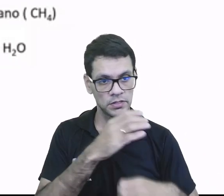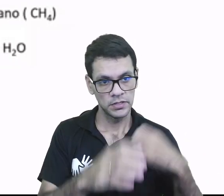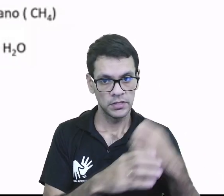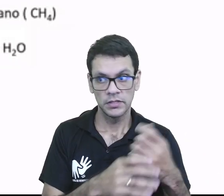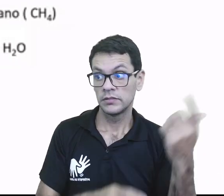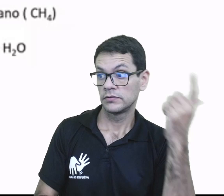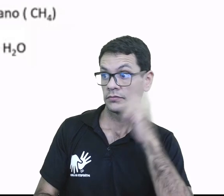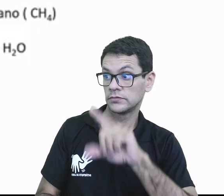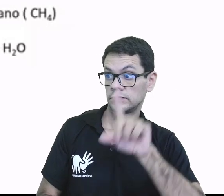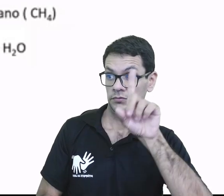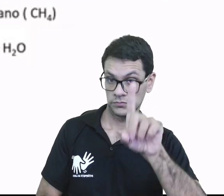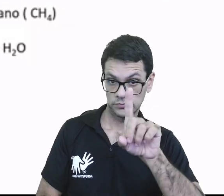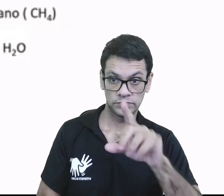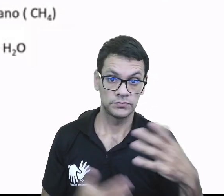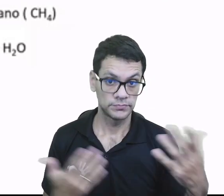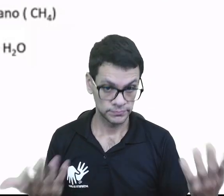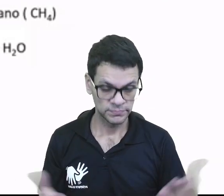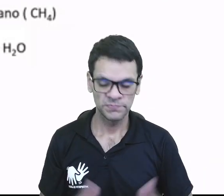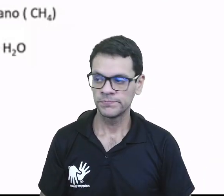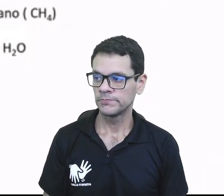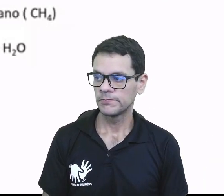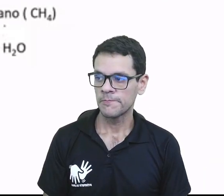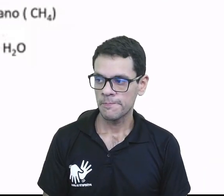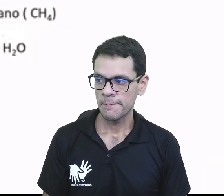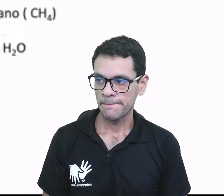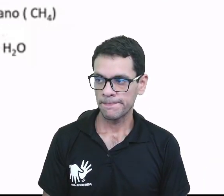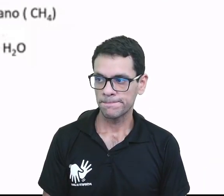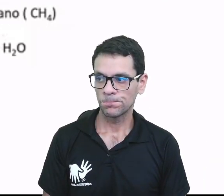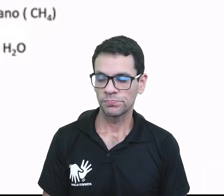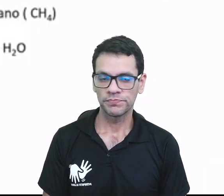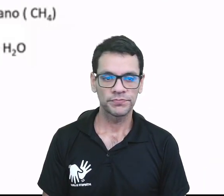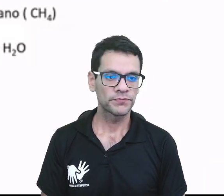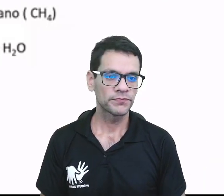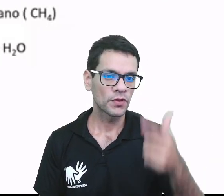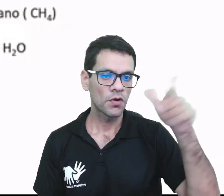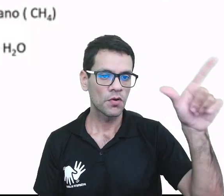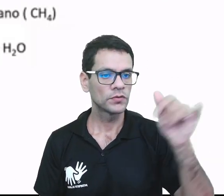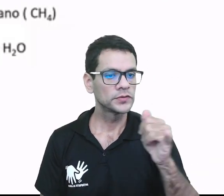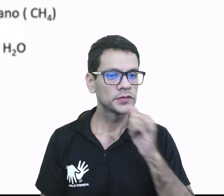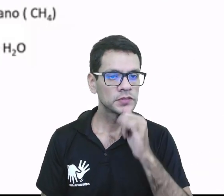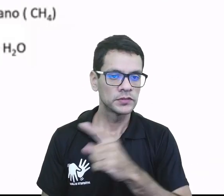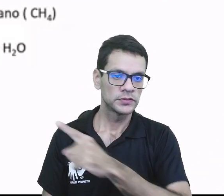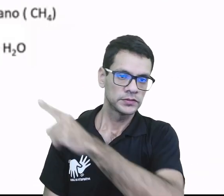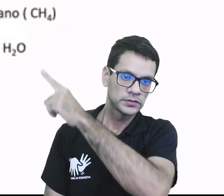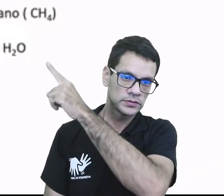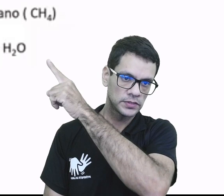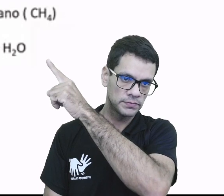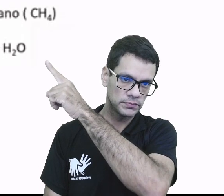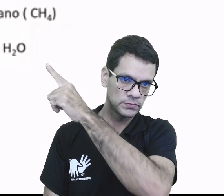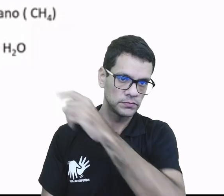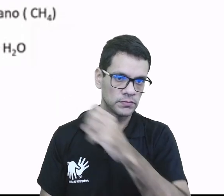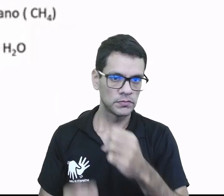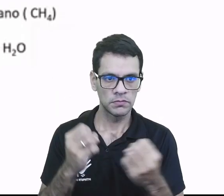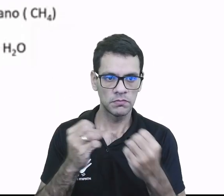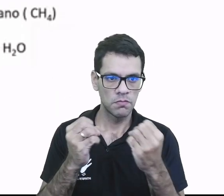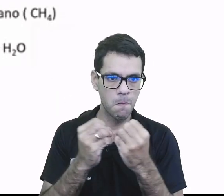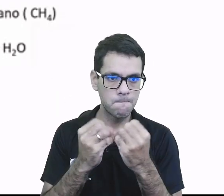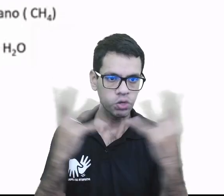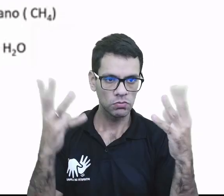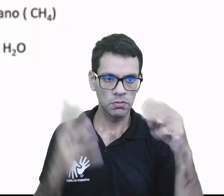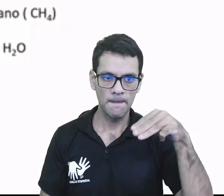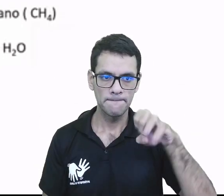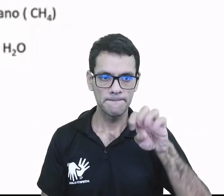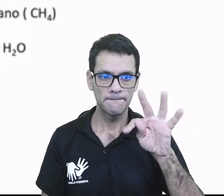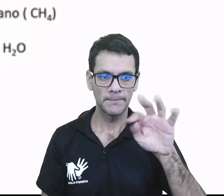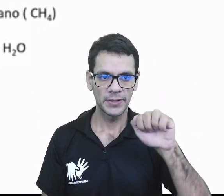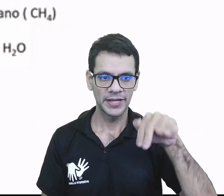ganhou um elétron. Tá? Trouxe um outro exemplo aqui que é da combustão do metano. Então, aqui,